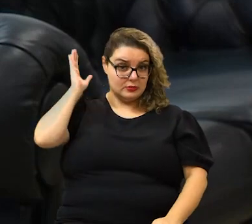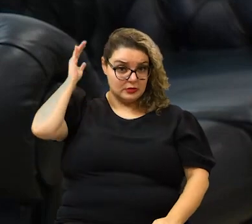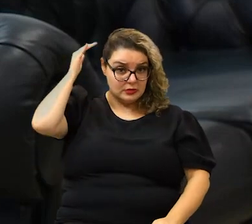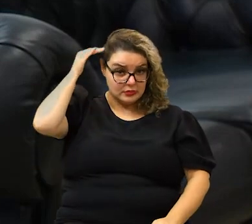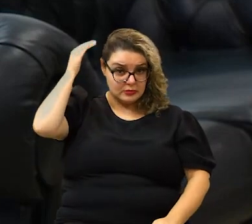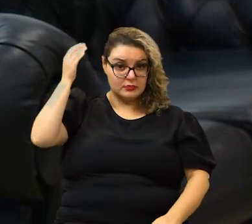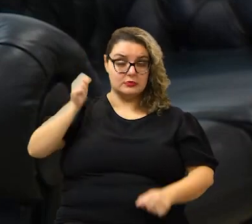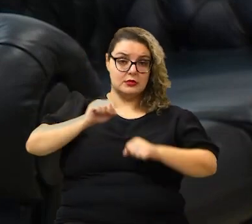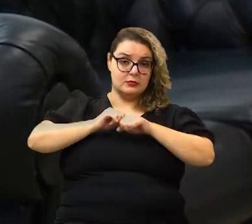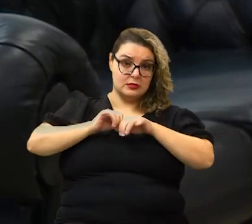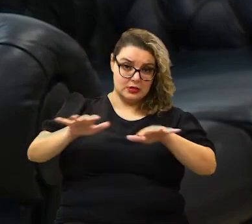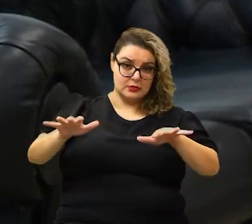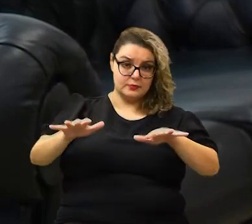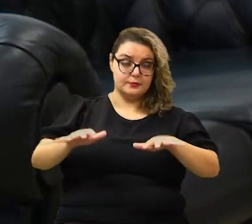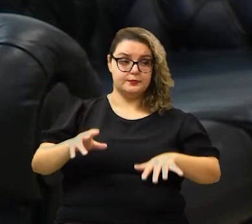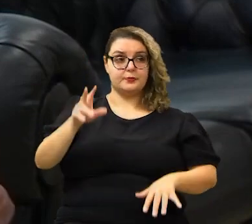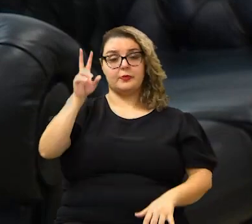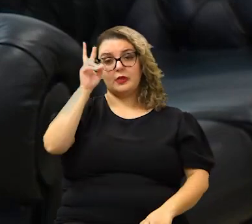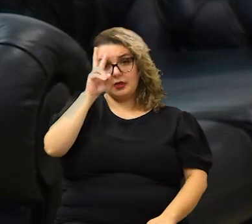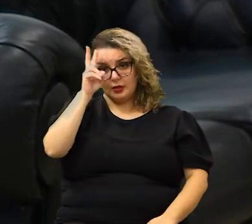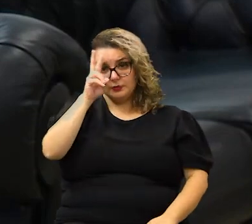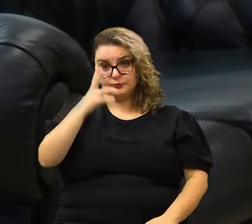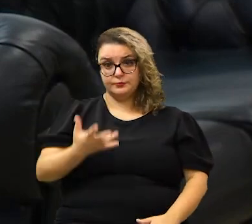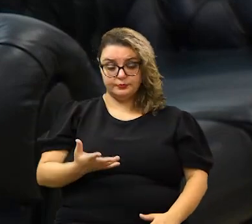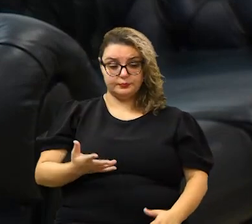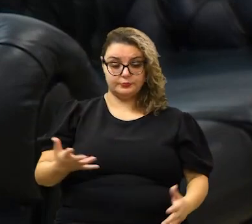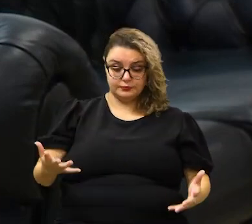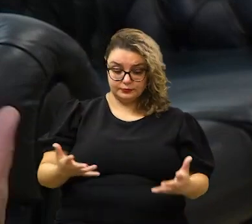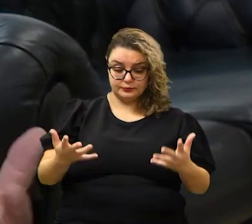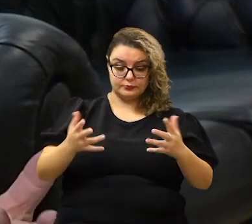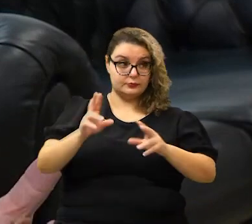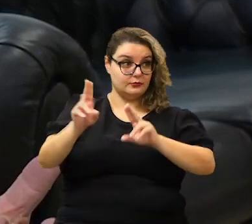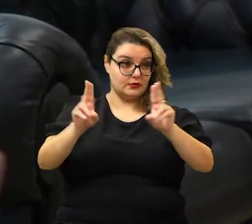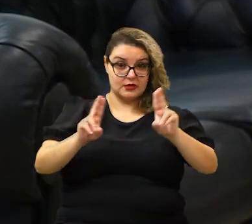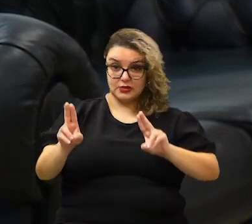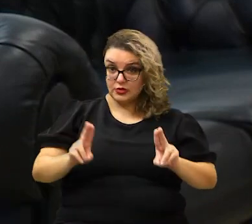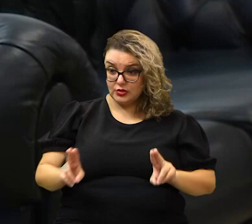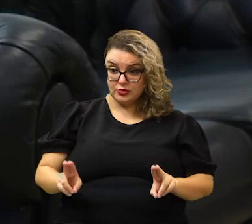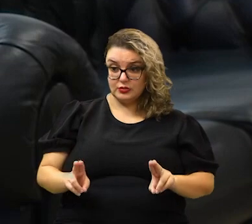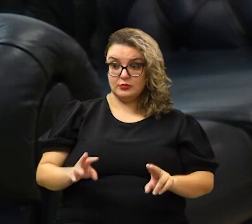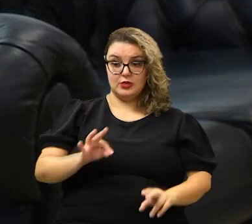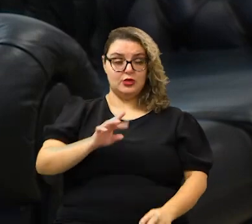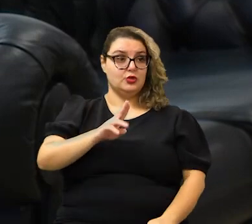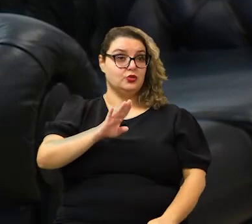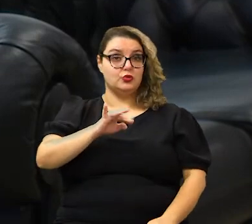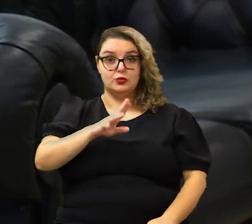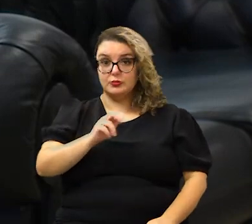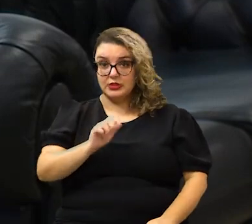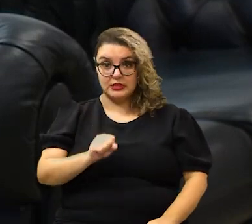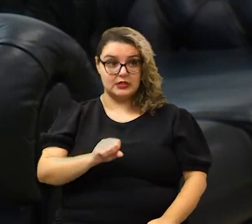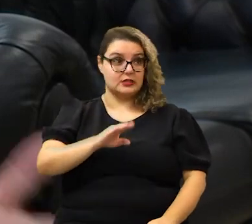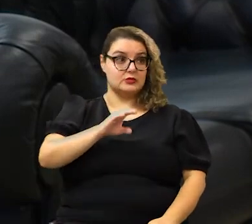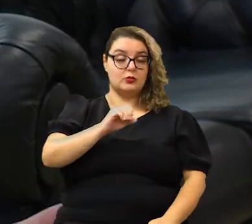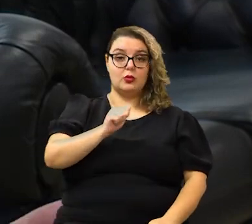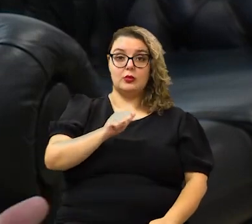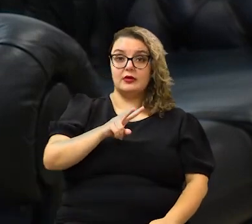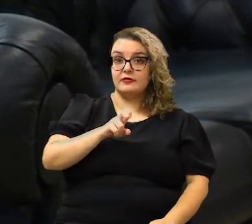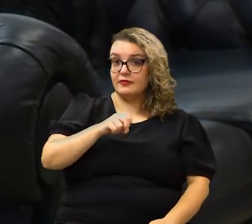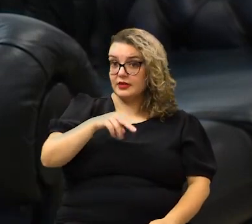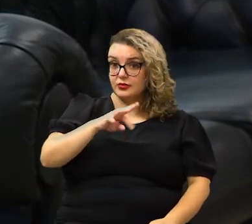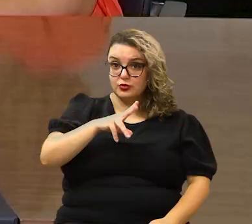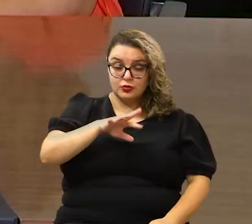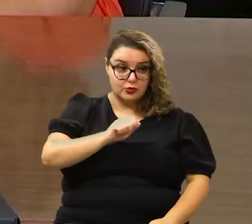e relembrar e os fatos são promovidos por nomes, né? Tobias de Aguiar, Boaventura do